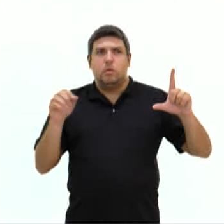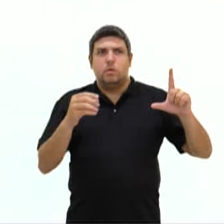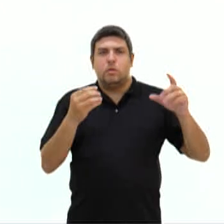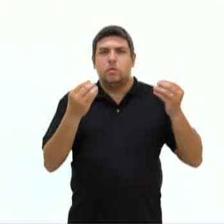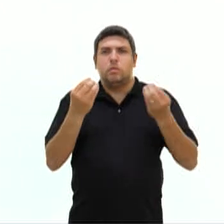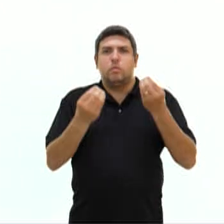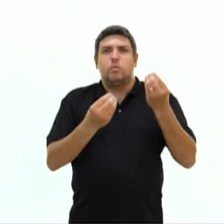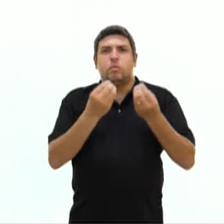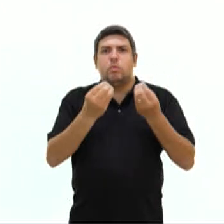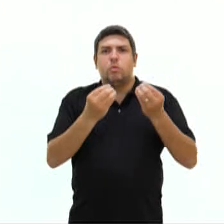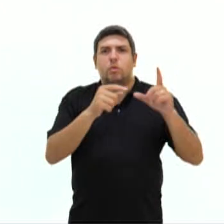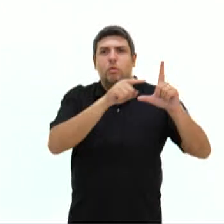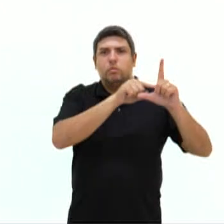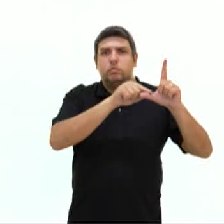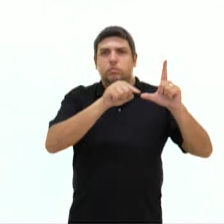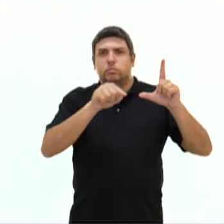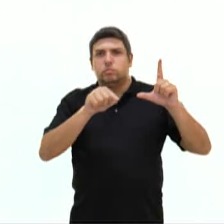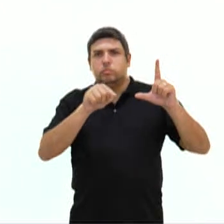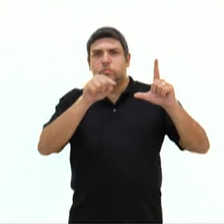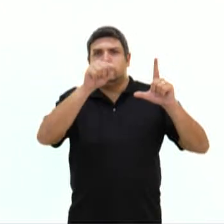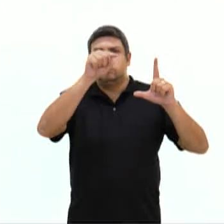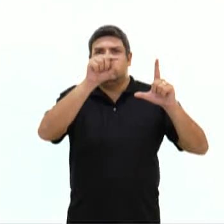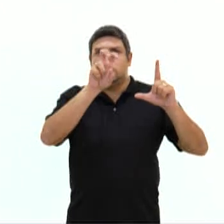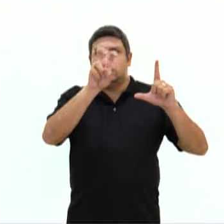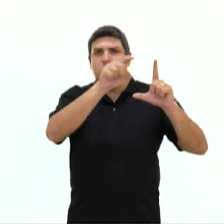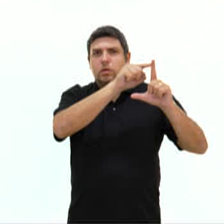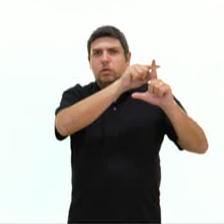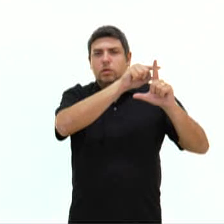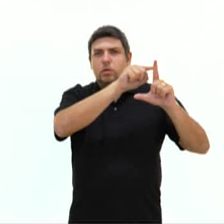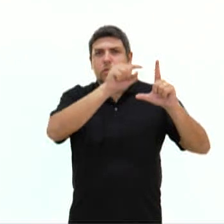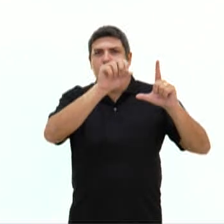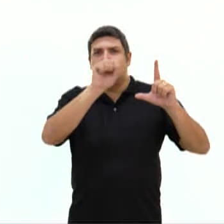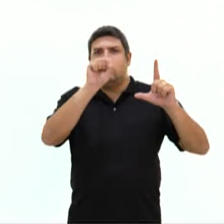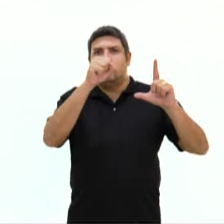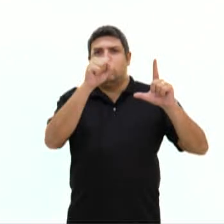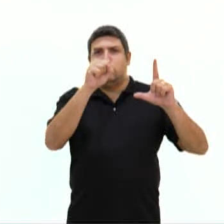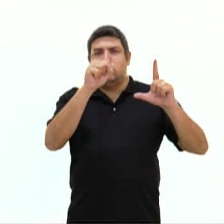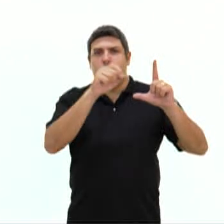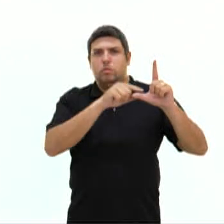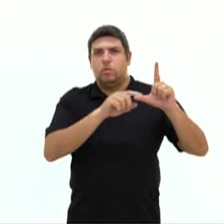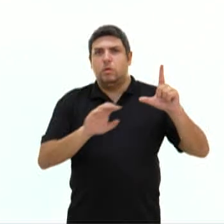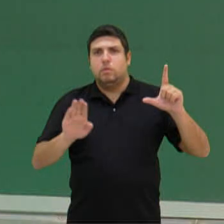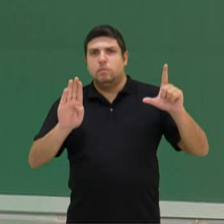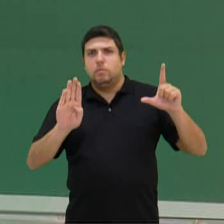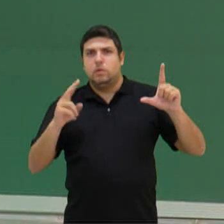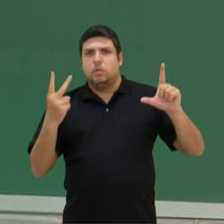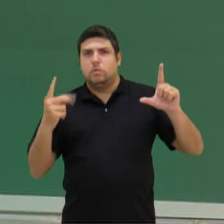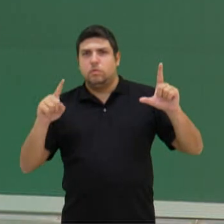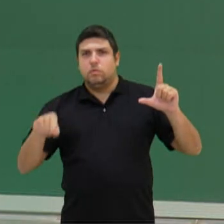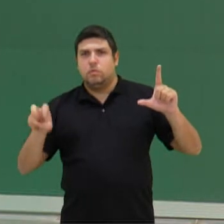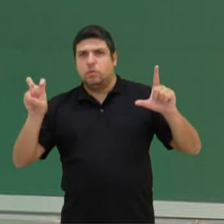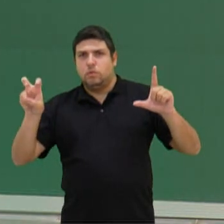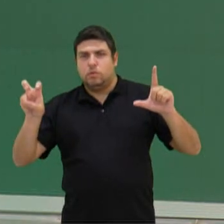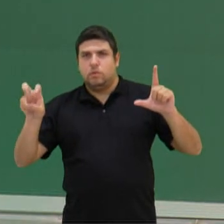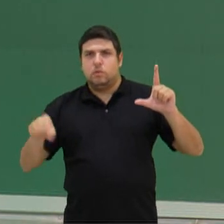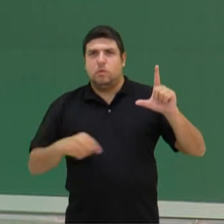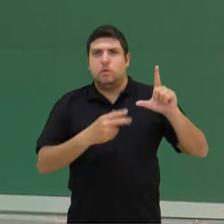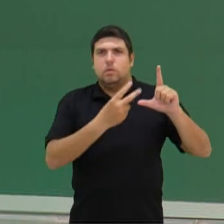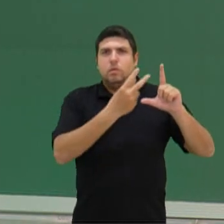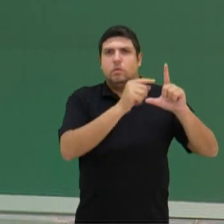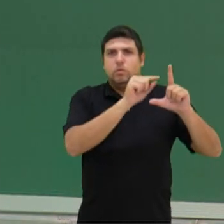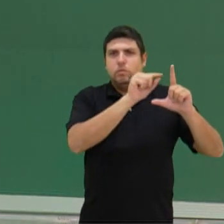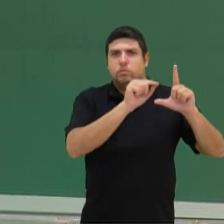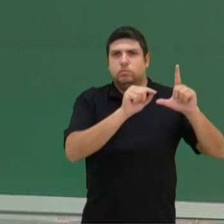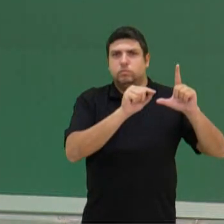5 e 8. B, 2 e 5, 2 e 5.